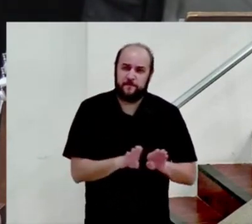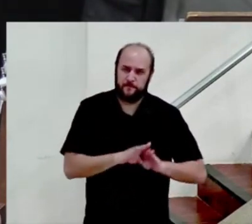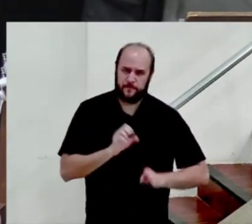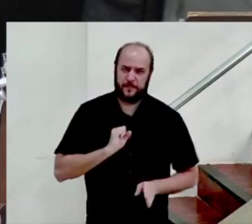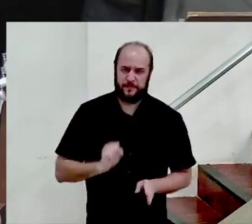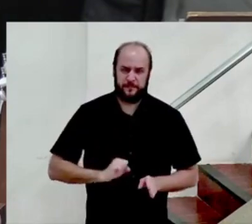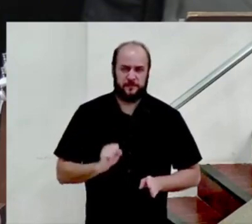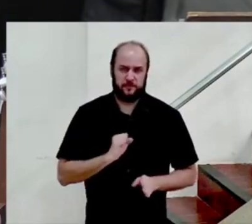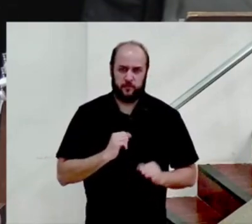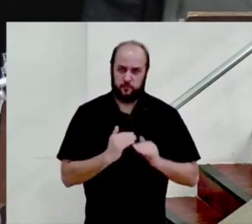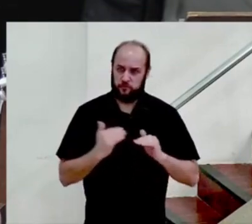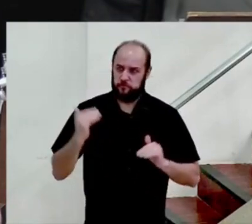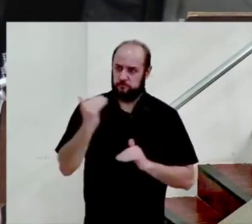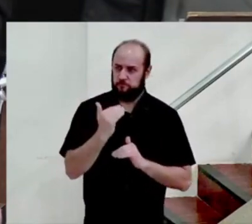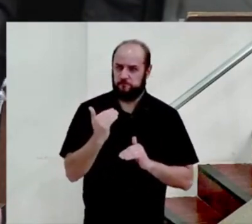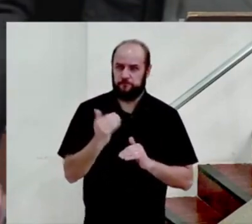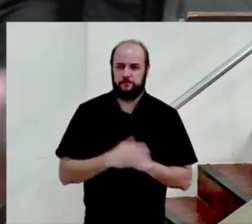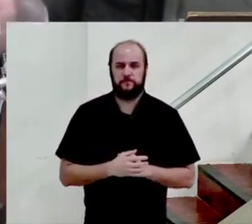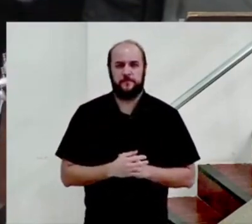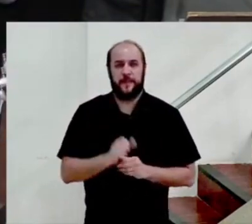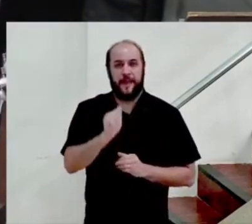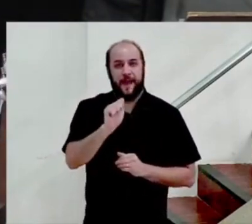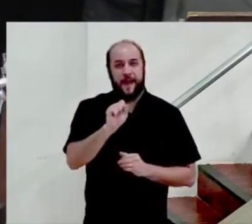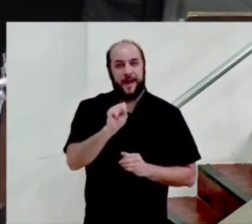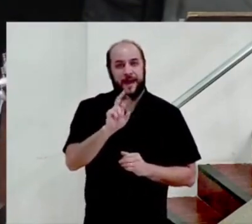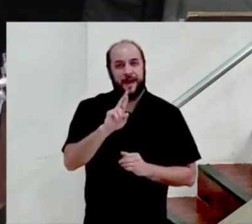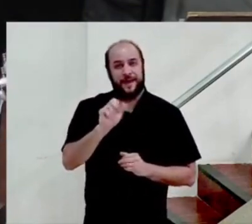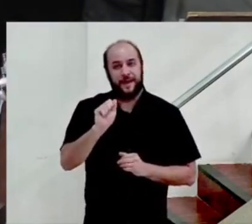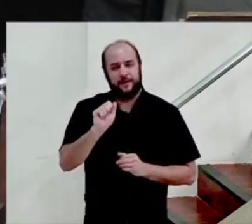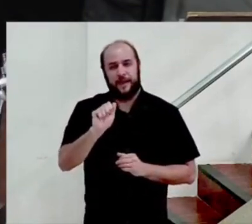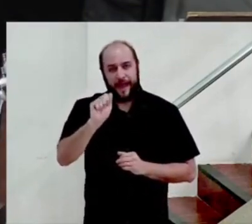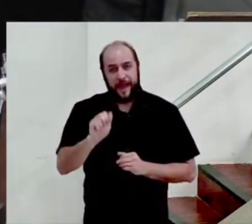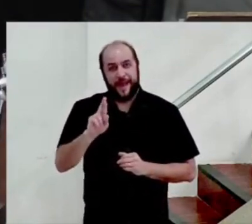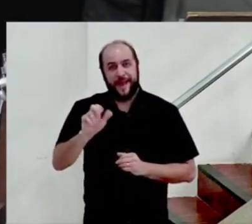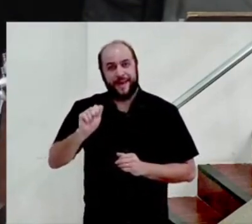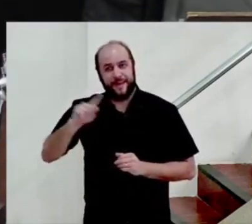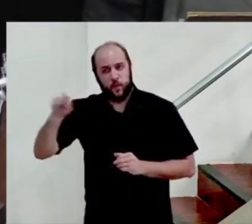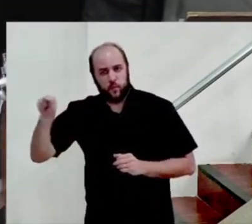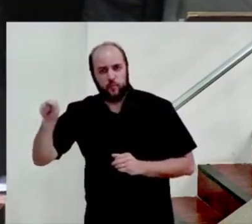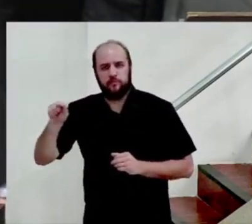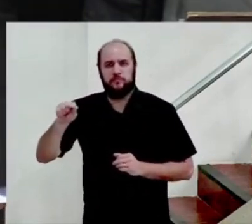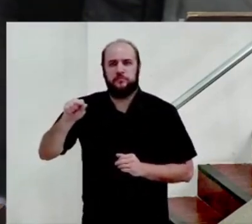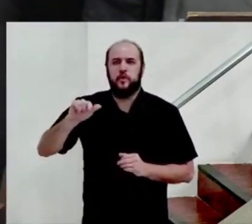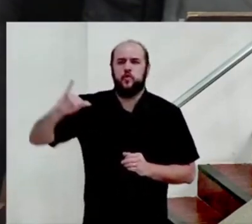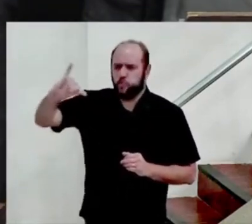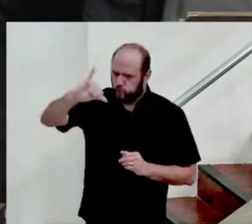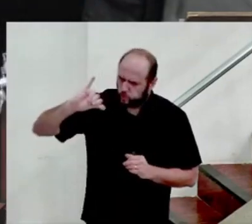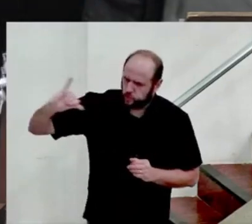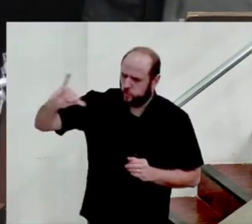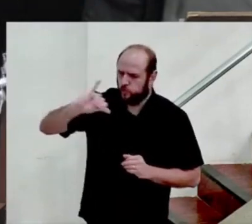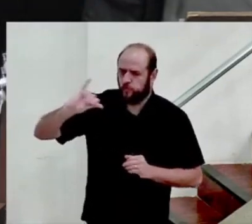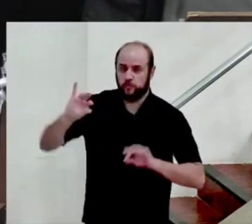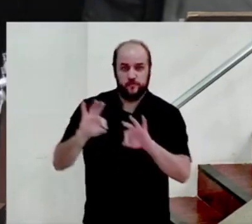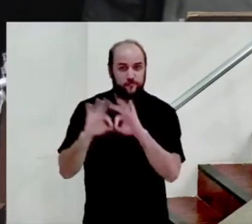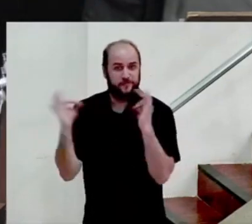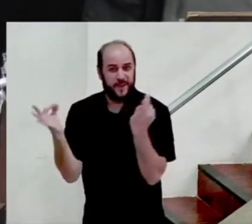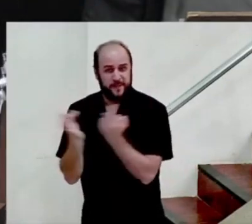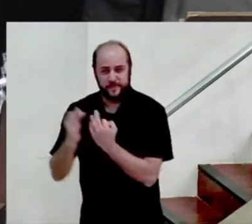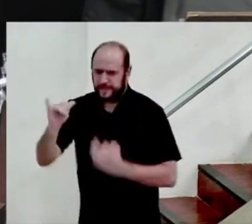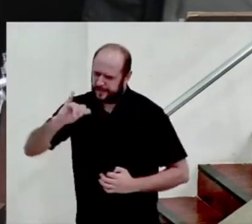sacerdócio. Consagrou Arão para oficiar junto ao tabernáculo. Ungiu Arão e seus filhos para